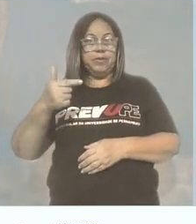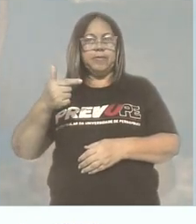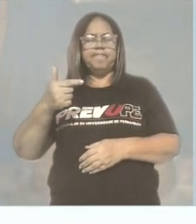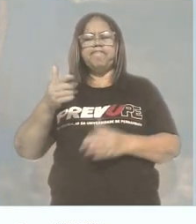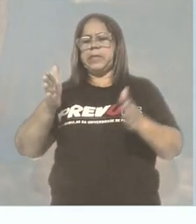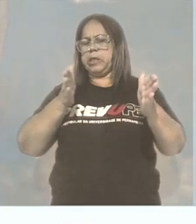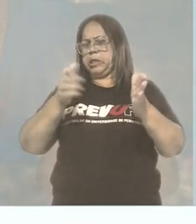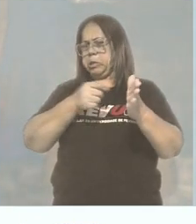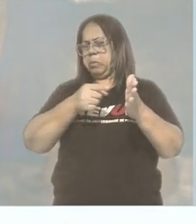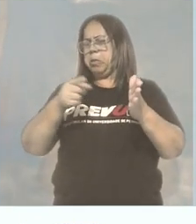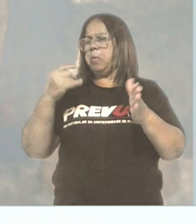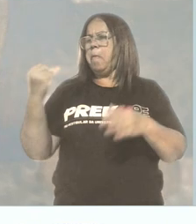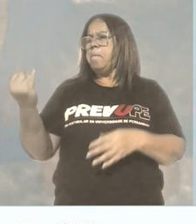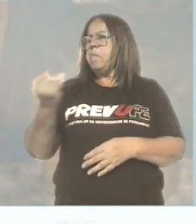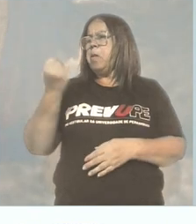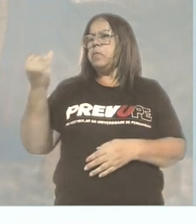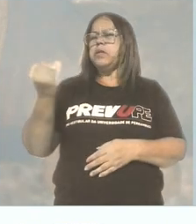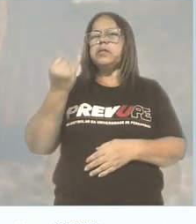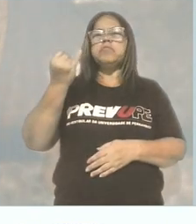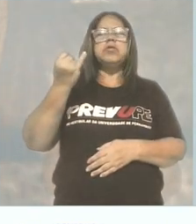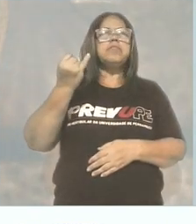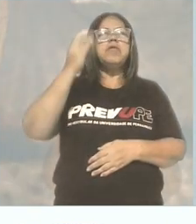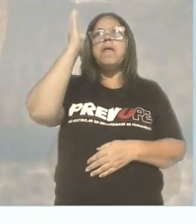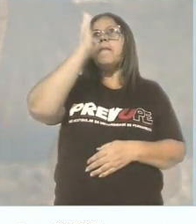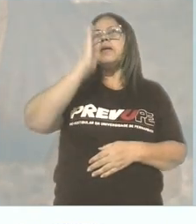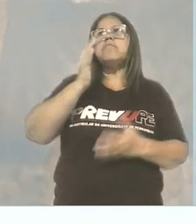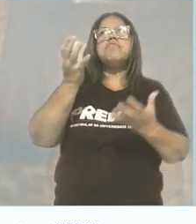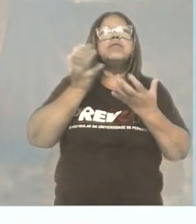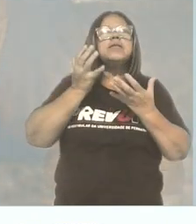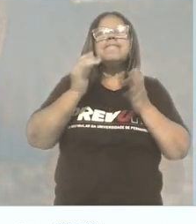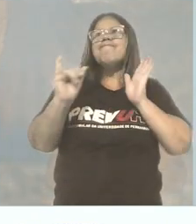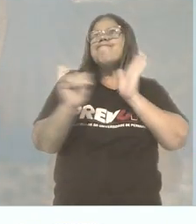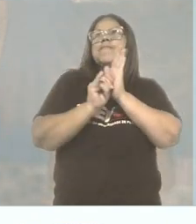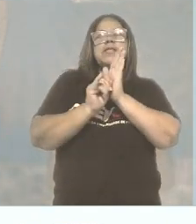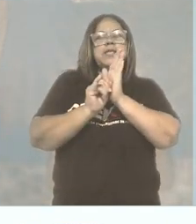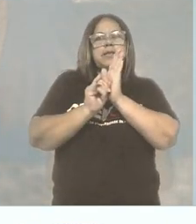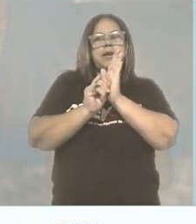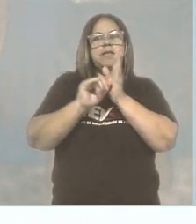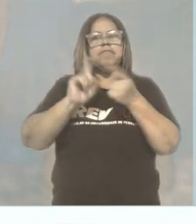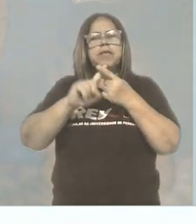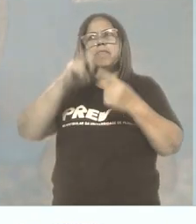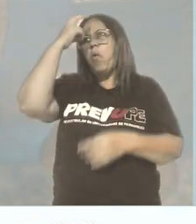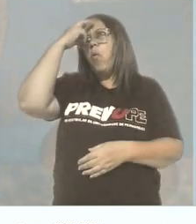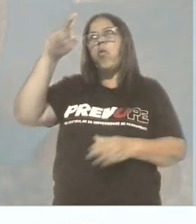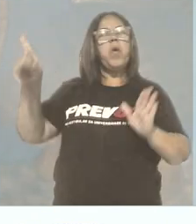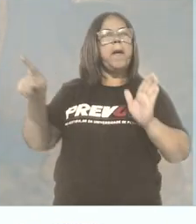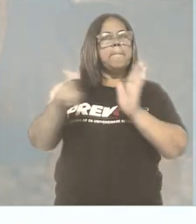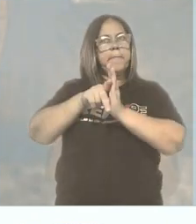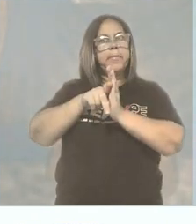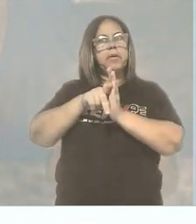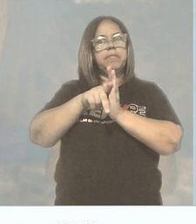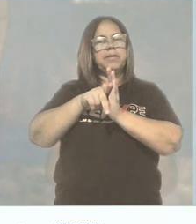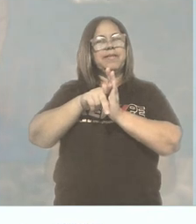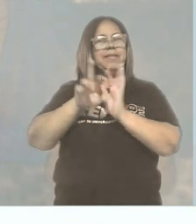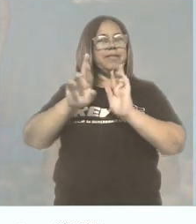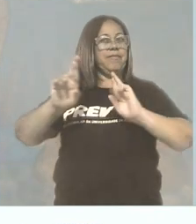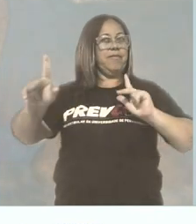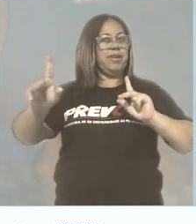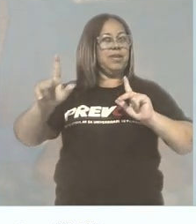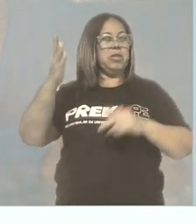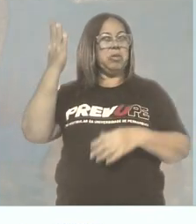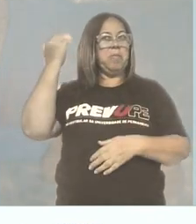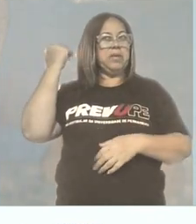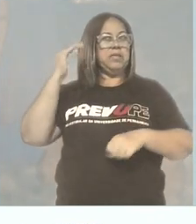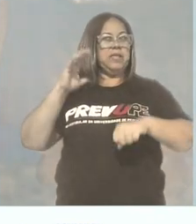momento crucial o país estava em busca de uma identidade única e de uma cultura própria distante do passado Colonial